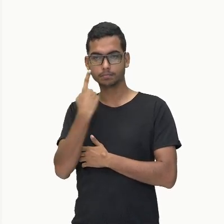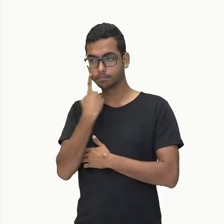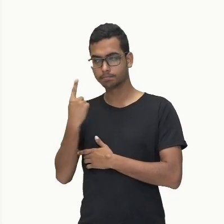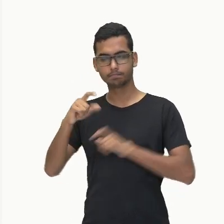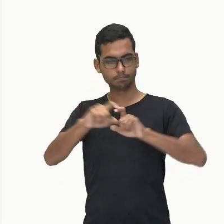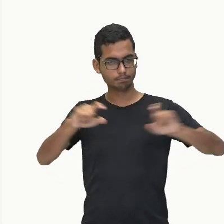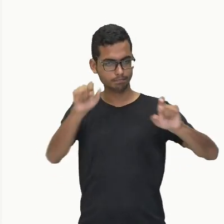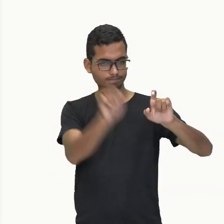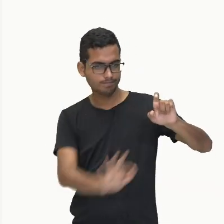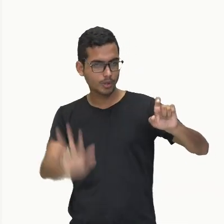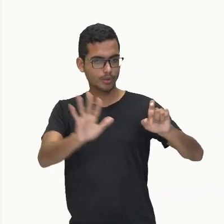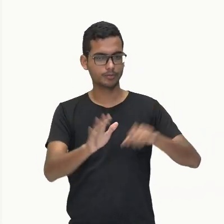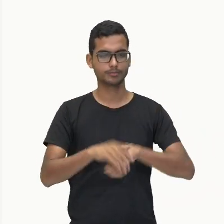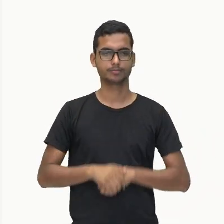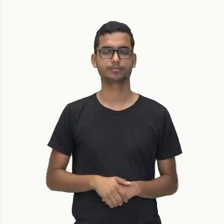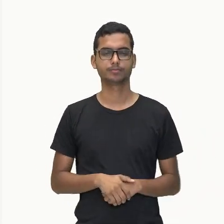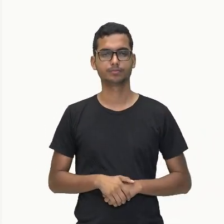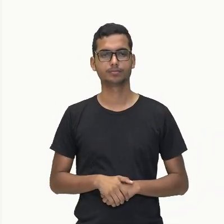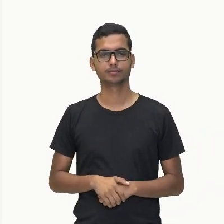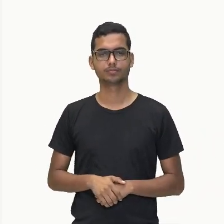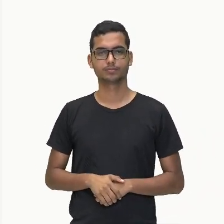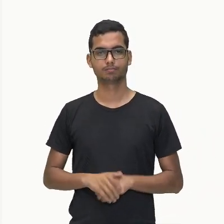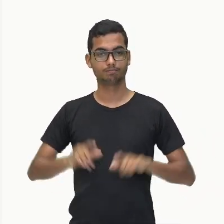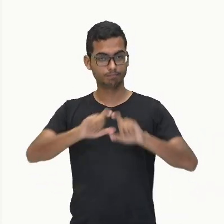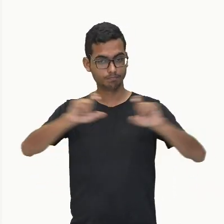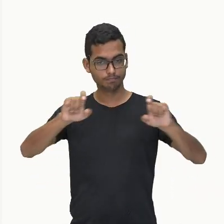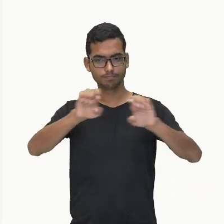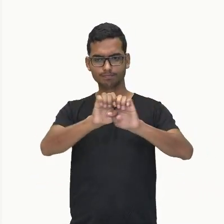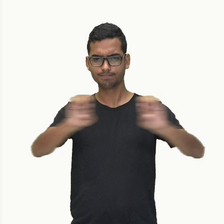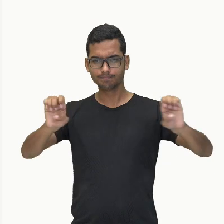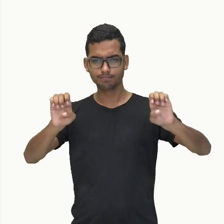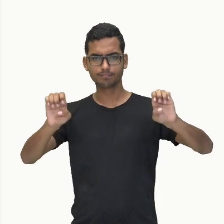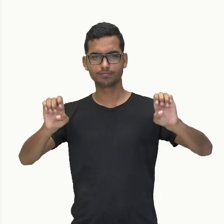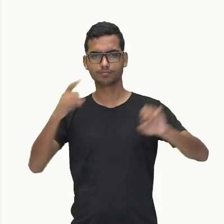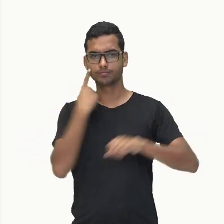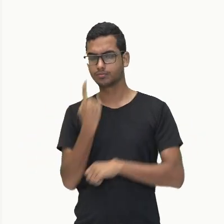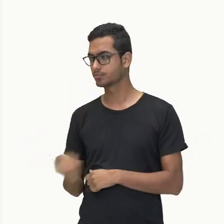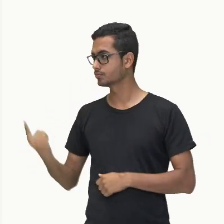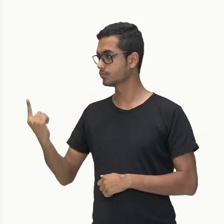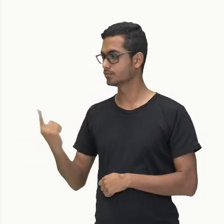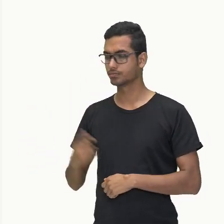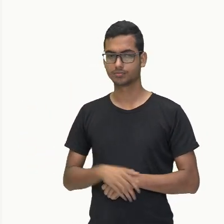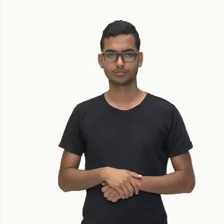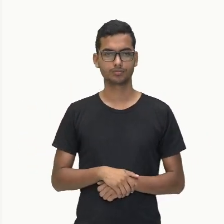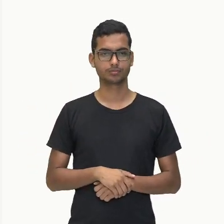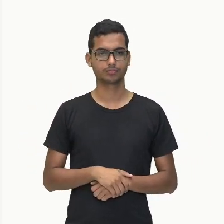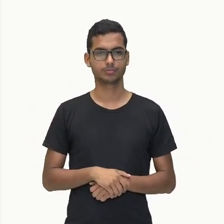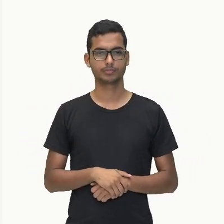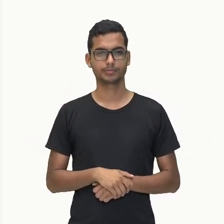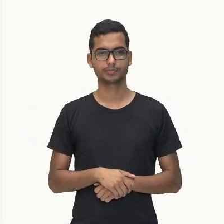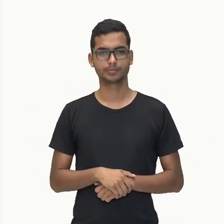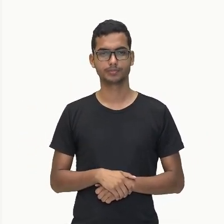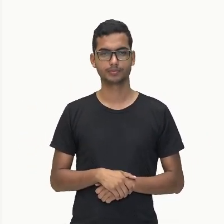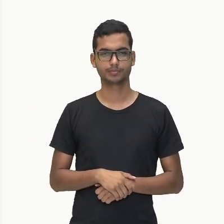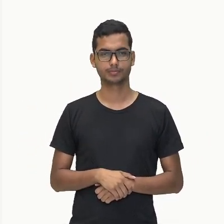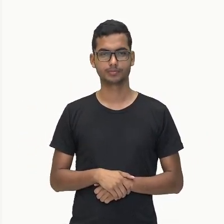geral. A equação da reta vai ter esse aspecto aqui, ó.